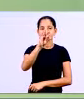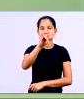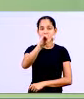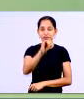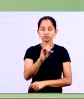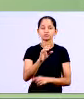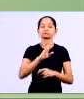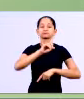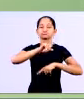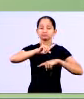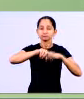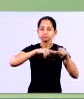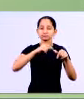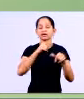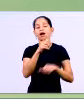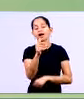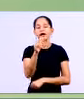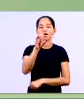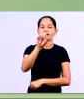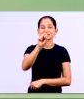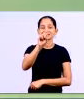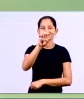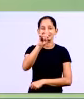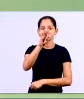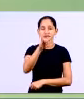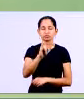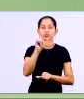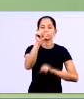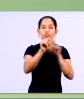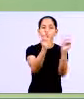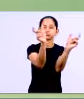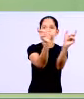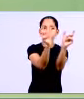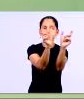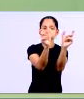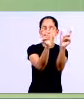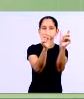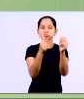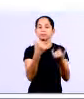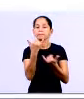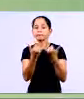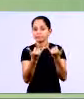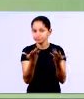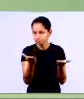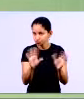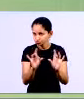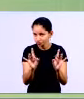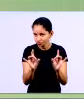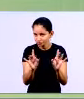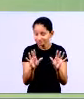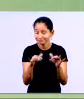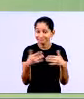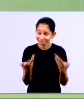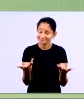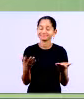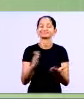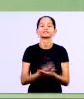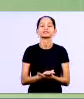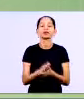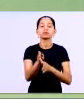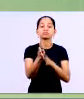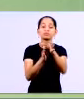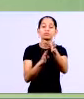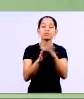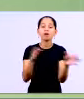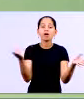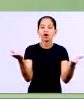que esse seria o acento de acento, ele fez um jogo, certo? Bem, qual é a dica,